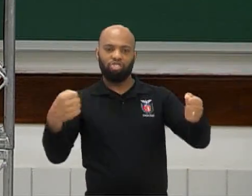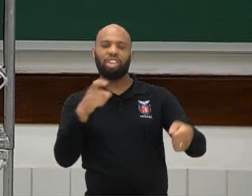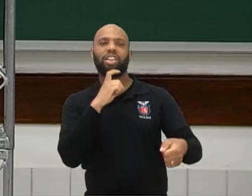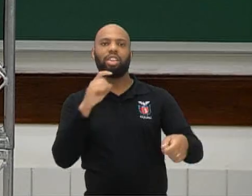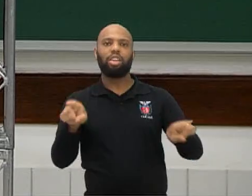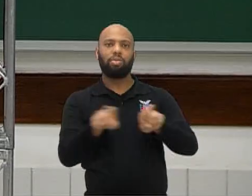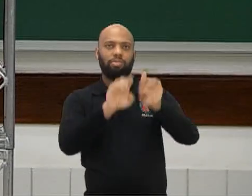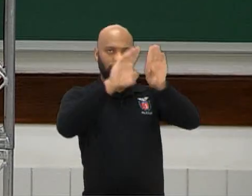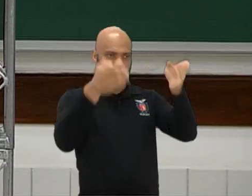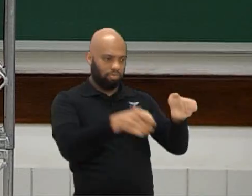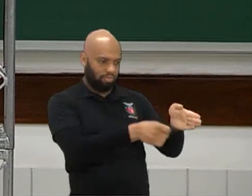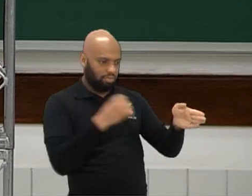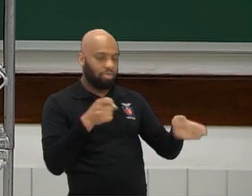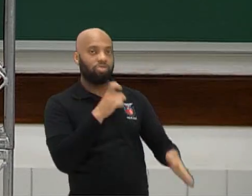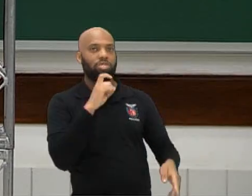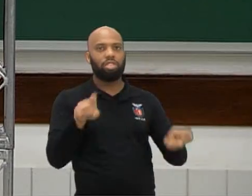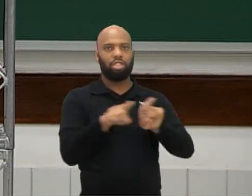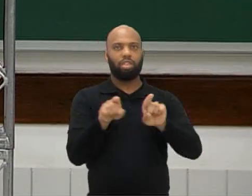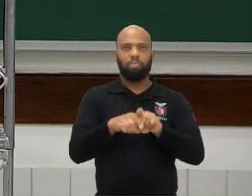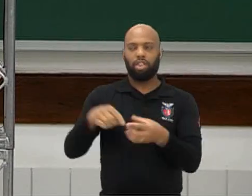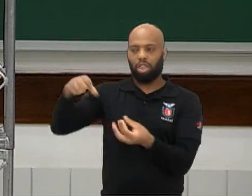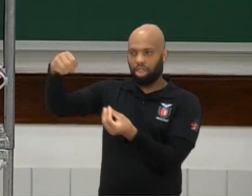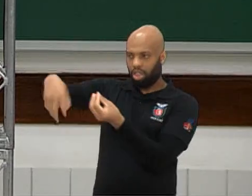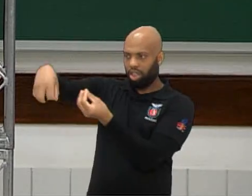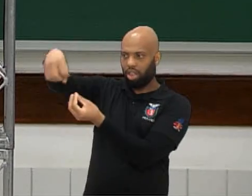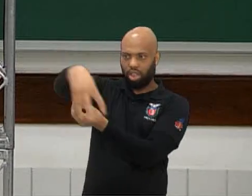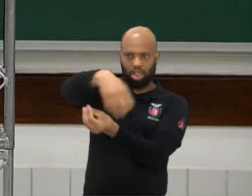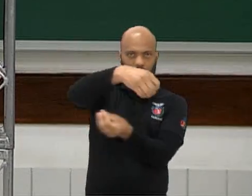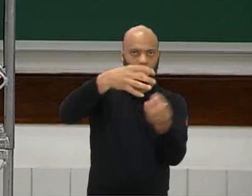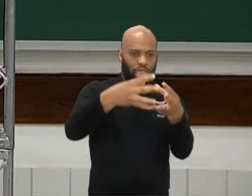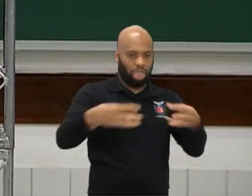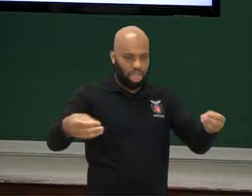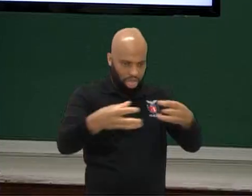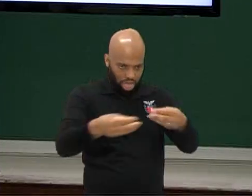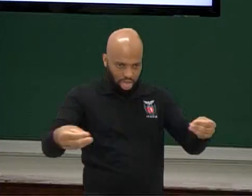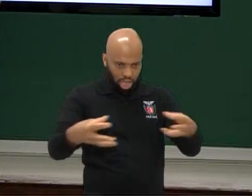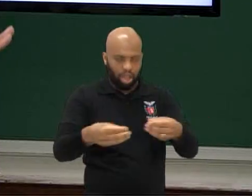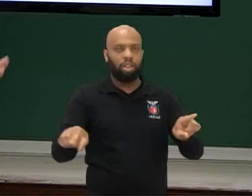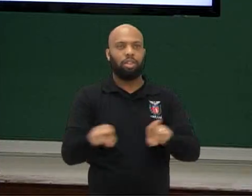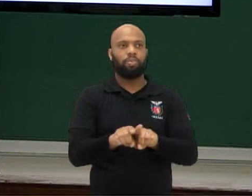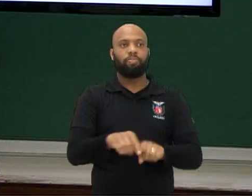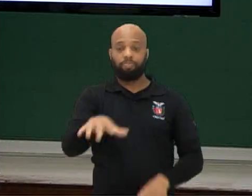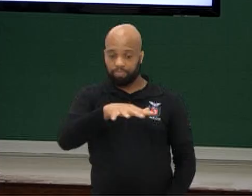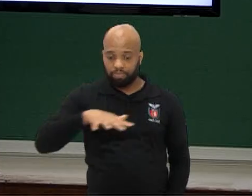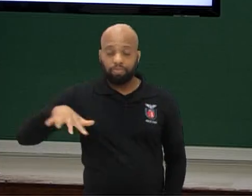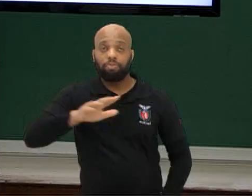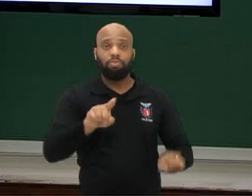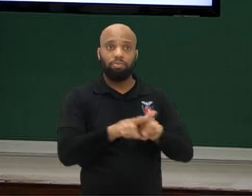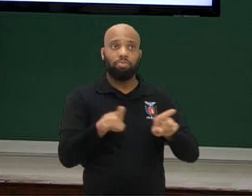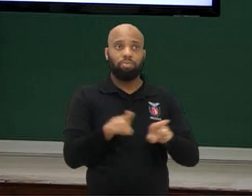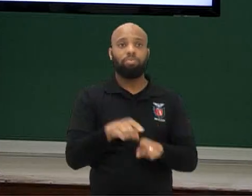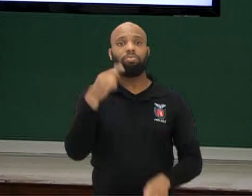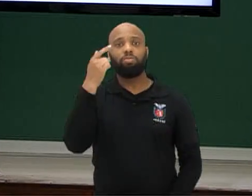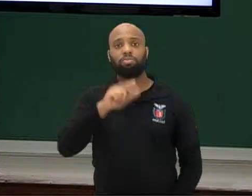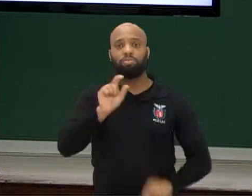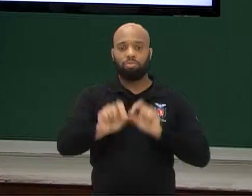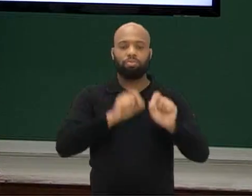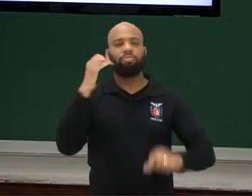tempo que o alimento está ali, os fungos começam a decomposição. E no ambiente, né, onde eles agem de